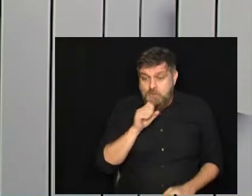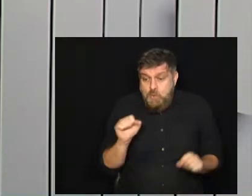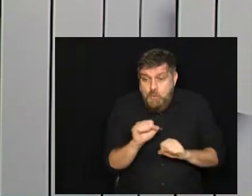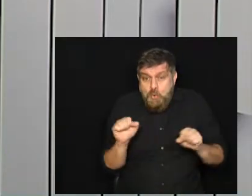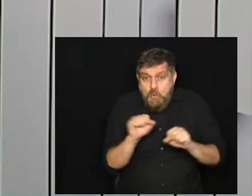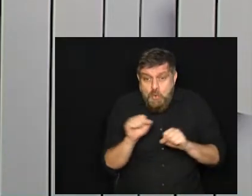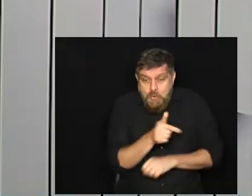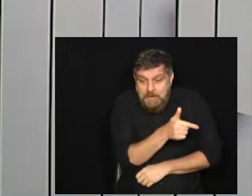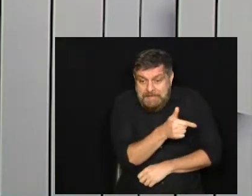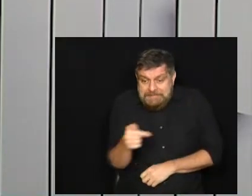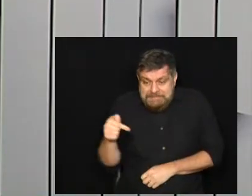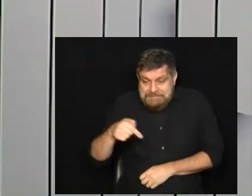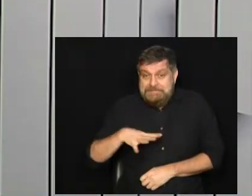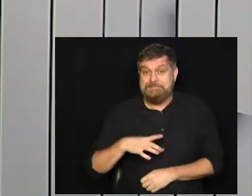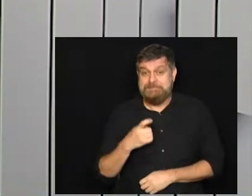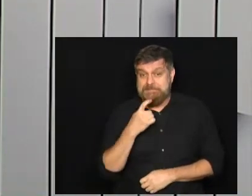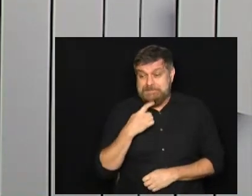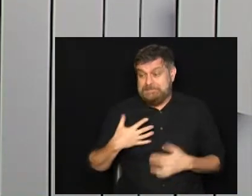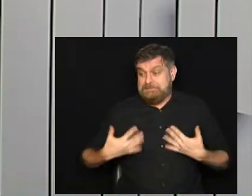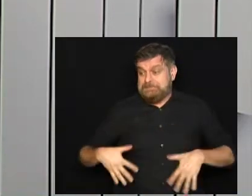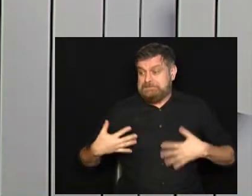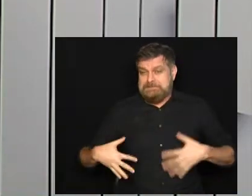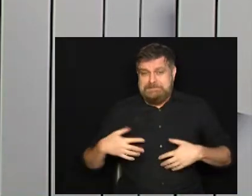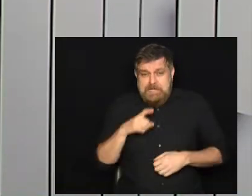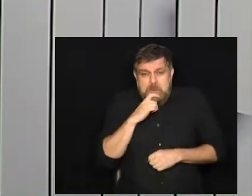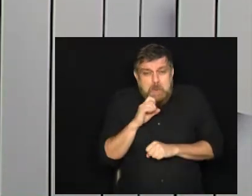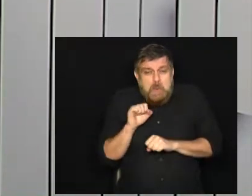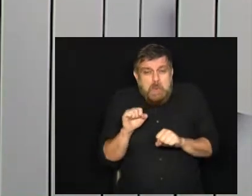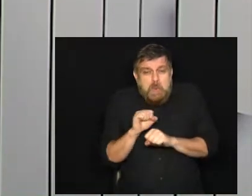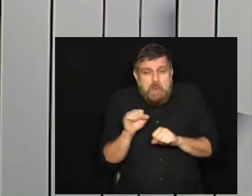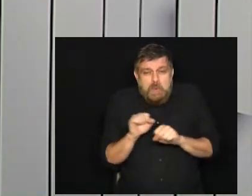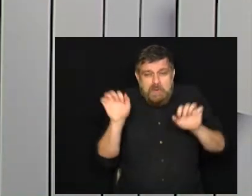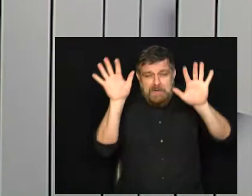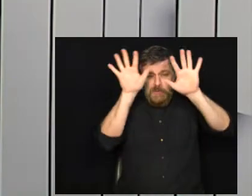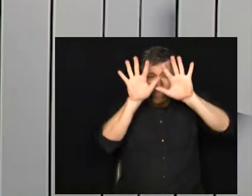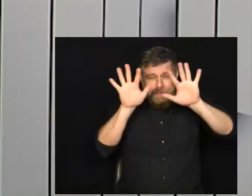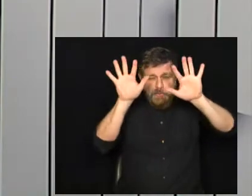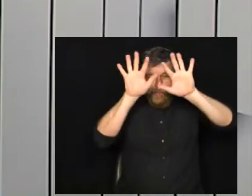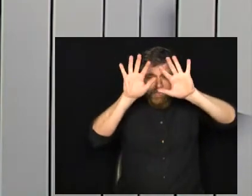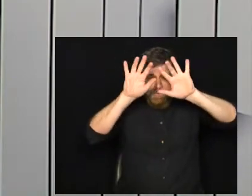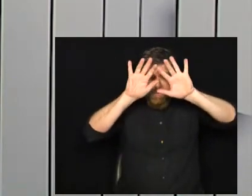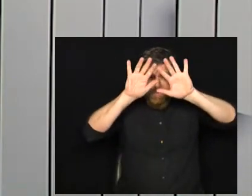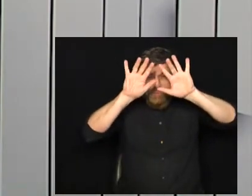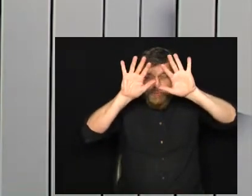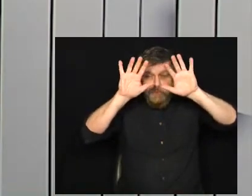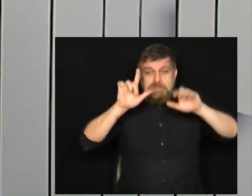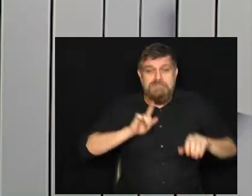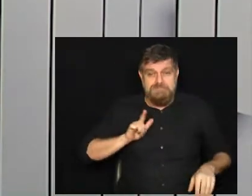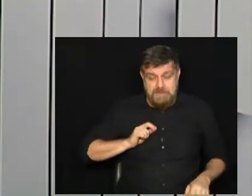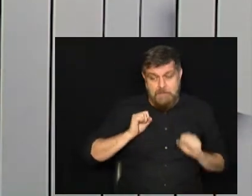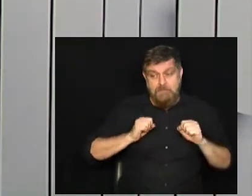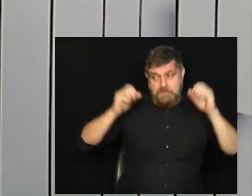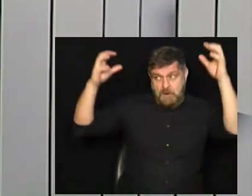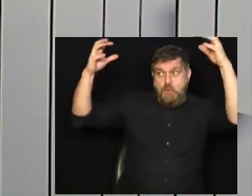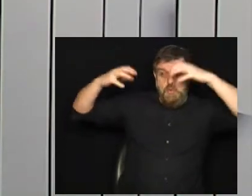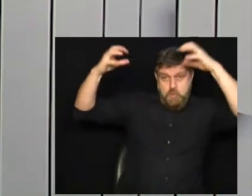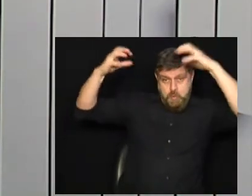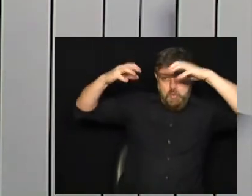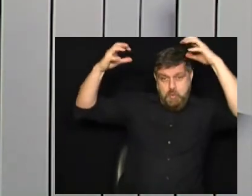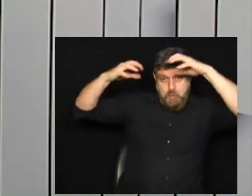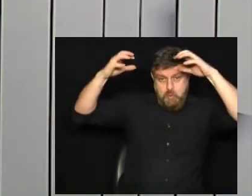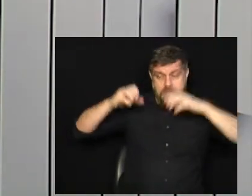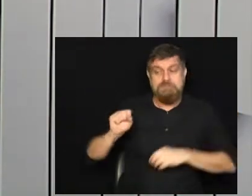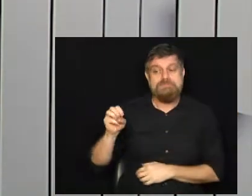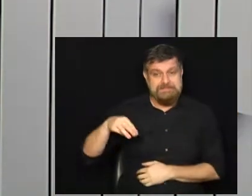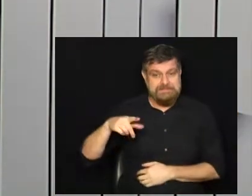de frio aqui na cidade de Campinas. Amanhã a nebulosidade aumenta e tem possibilidade até de chuva.